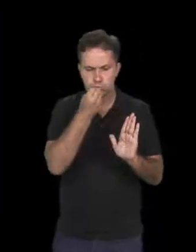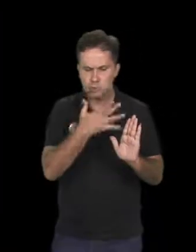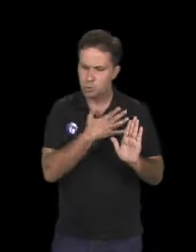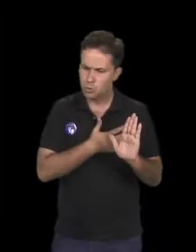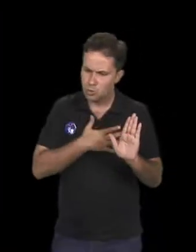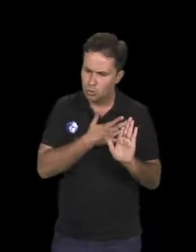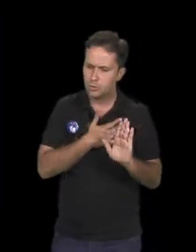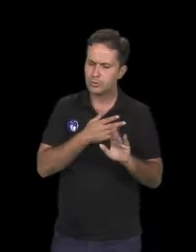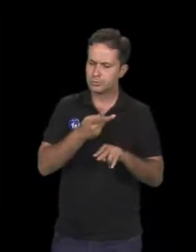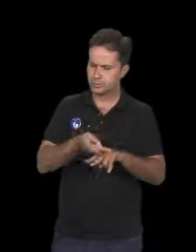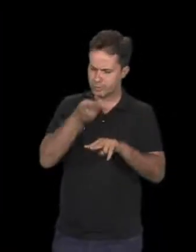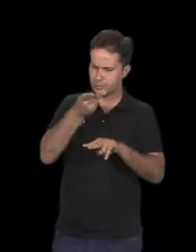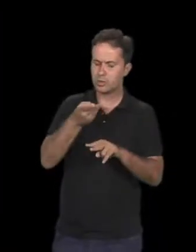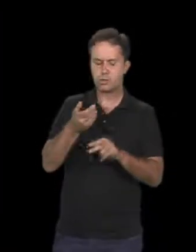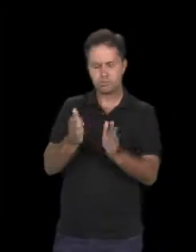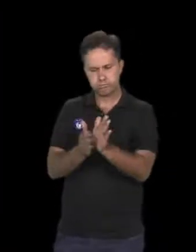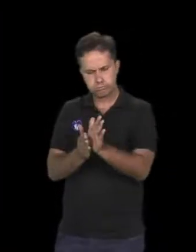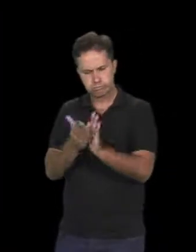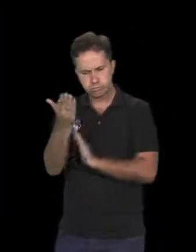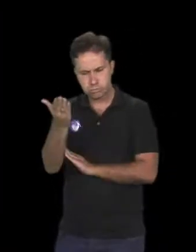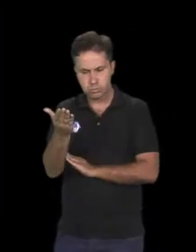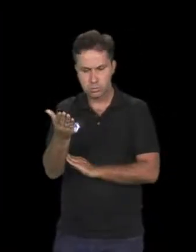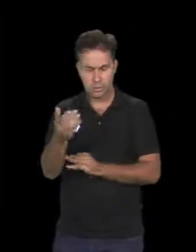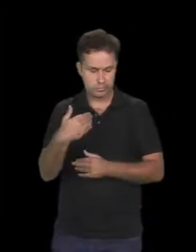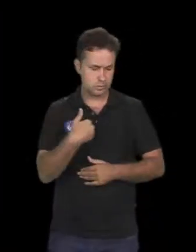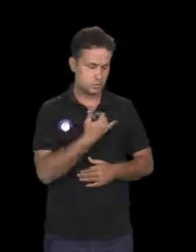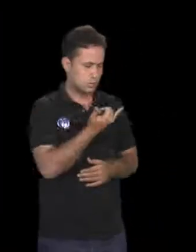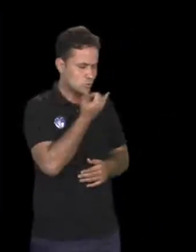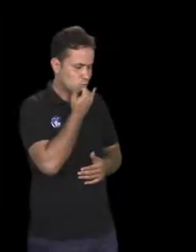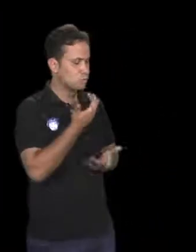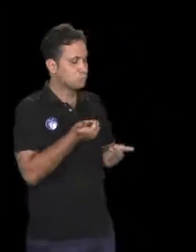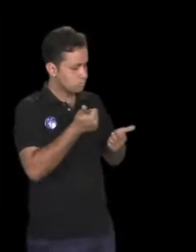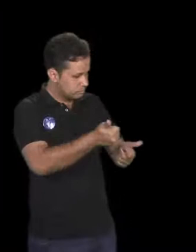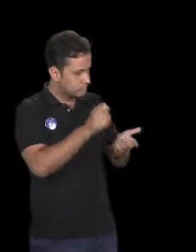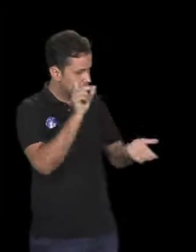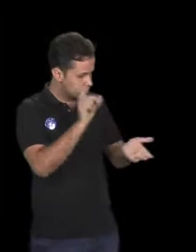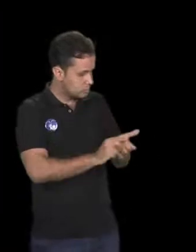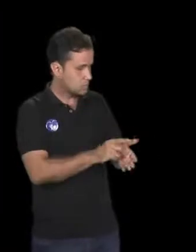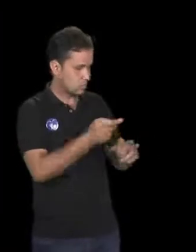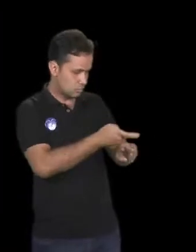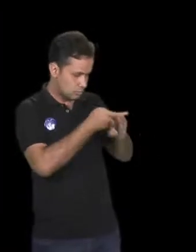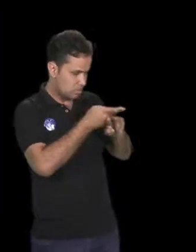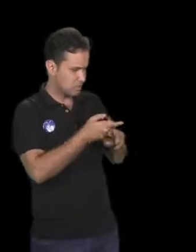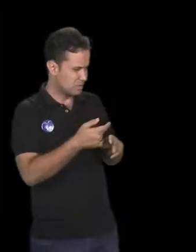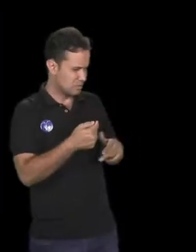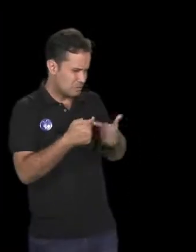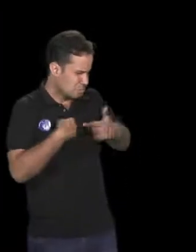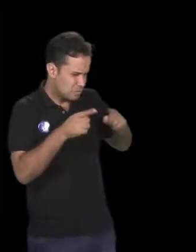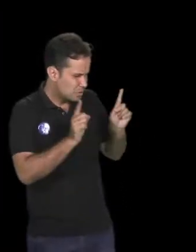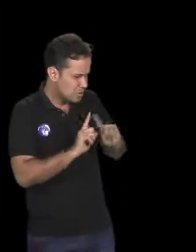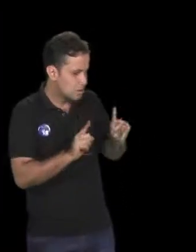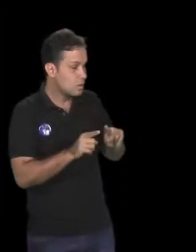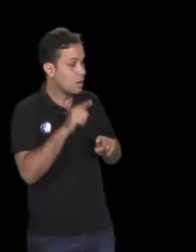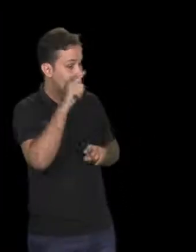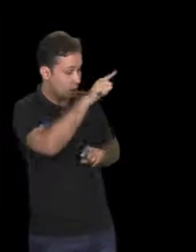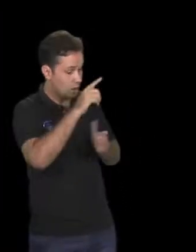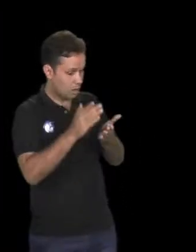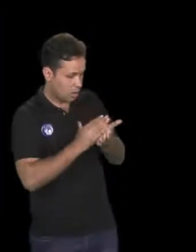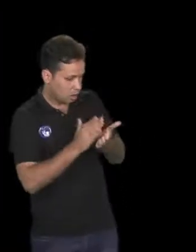prêmio não é tanto para mim, é mais para a revista, porque acho que qualquer um que